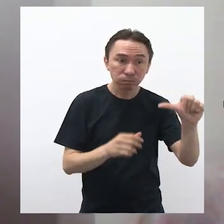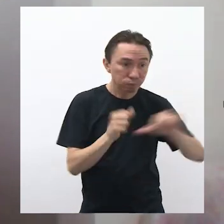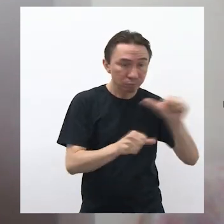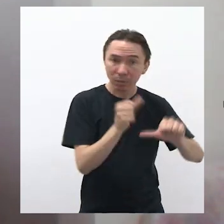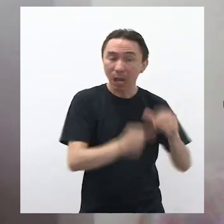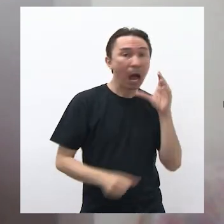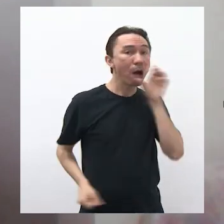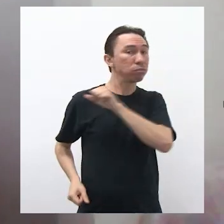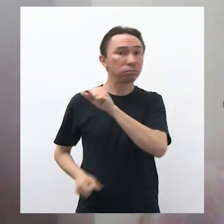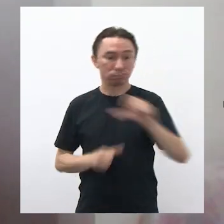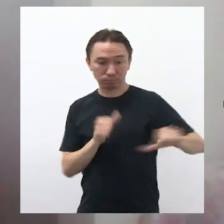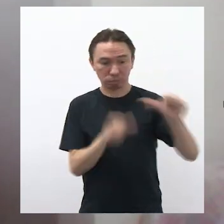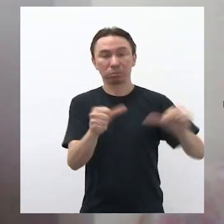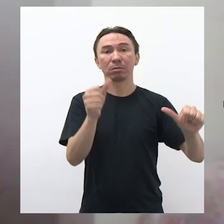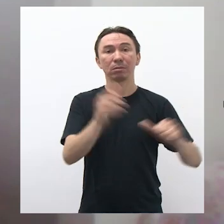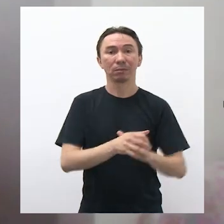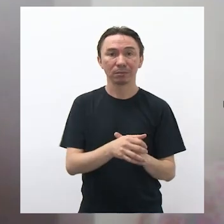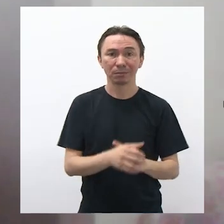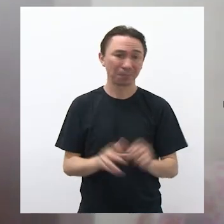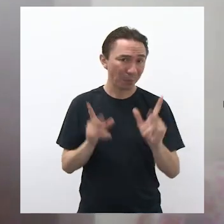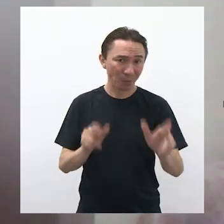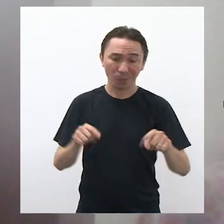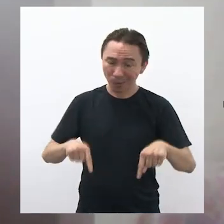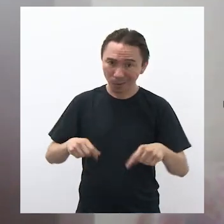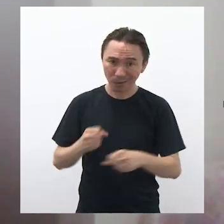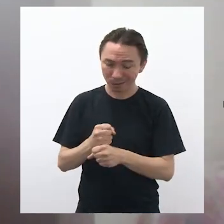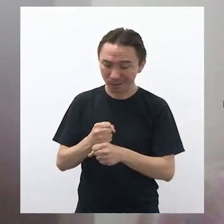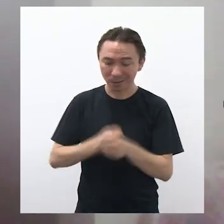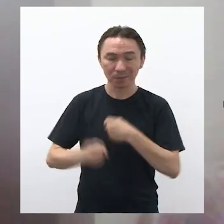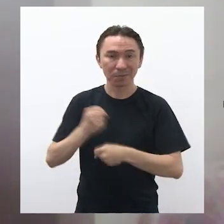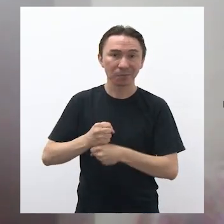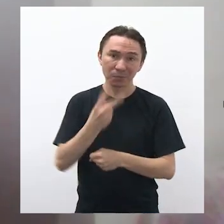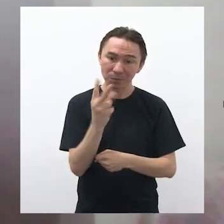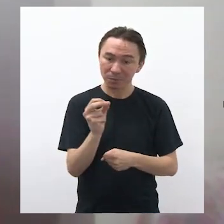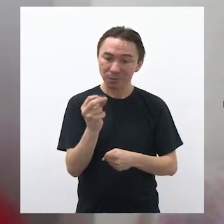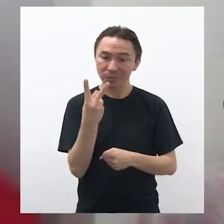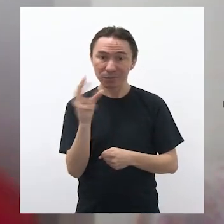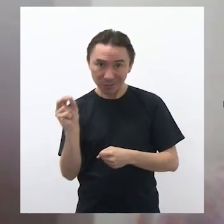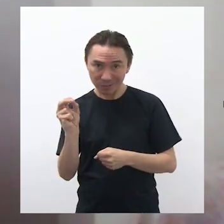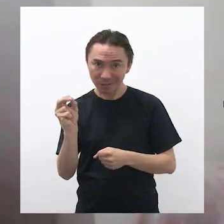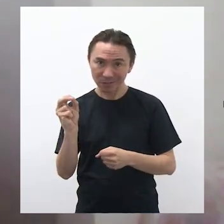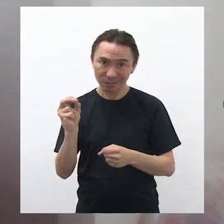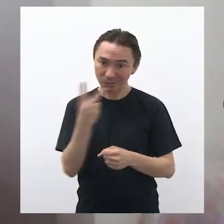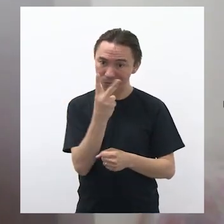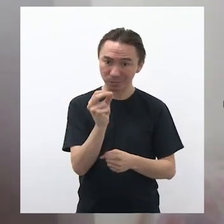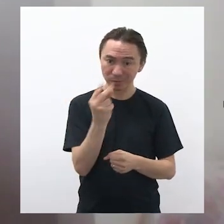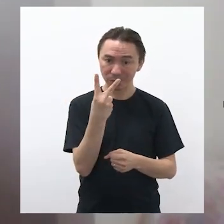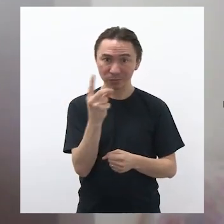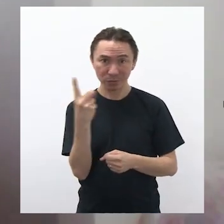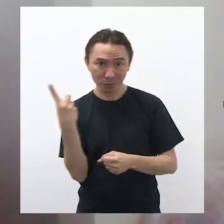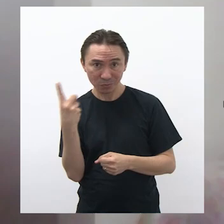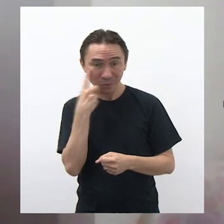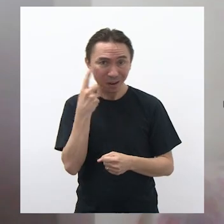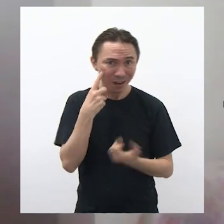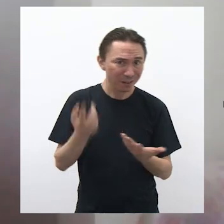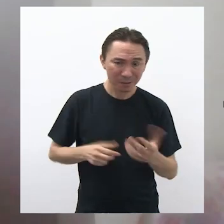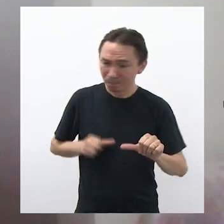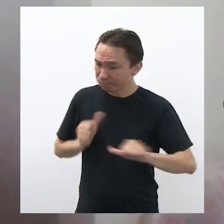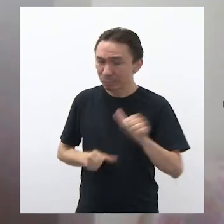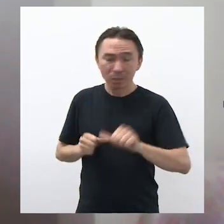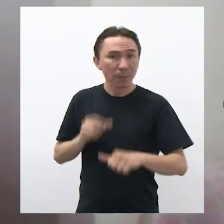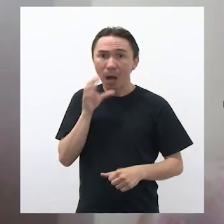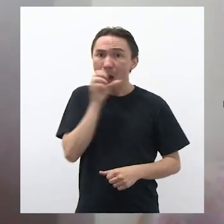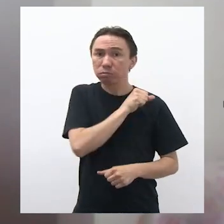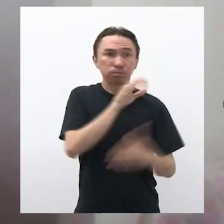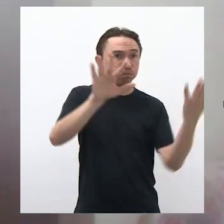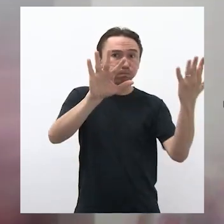essa que aconteceu agora na nossa vida em 2020 e agora em 2021. É uma mudança muito rápida, né, que aconteceu e que